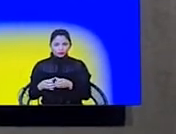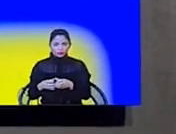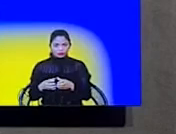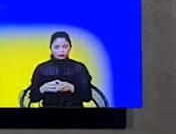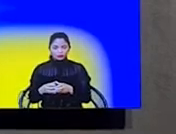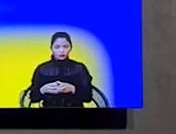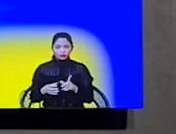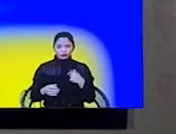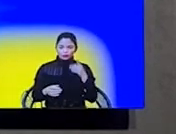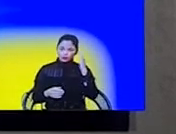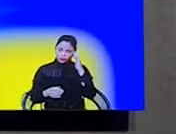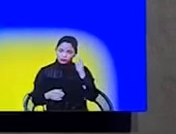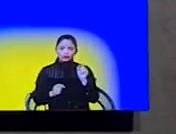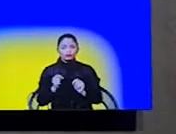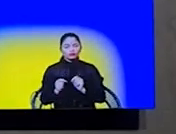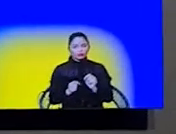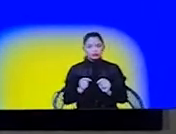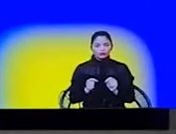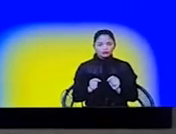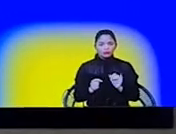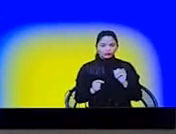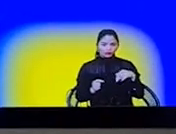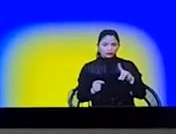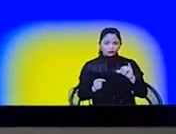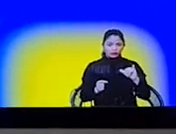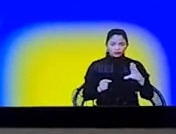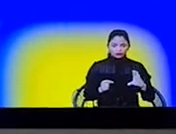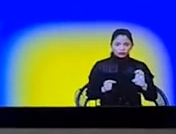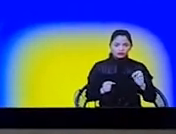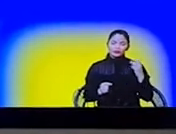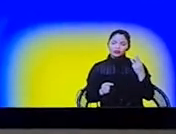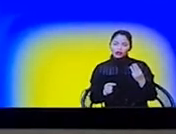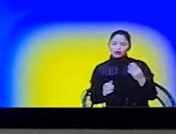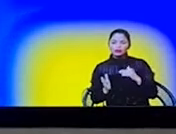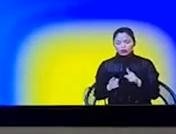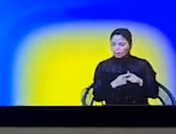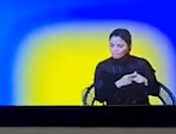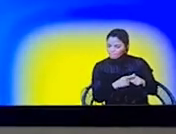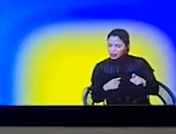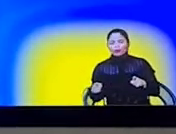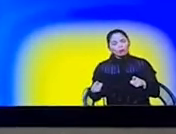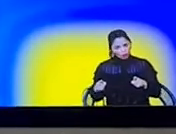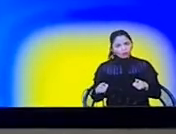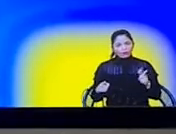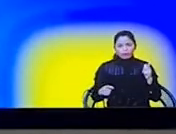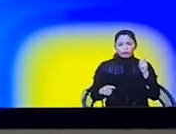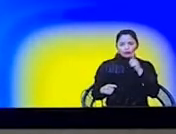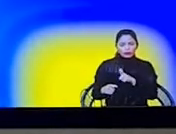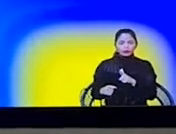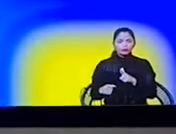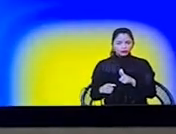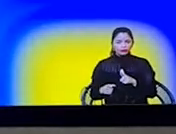gente entende que sellers que estão no índice 3 e 4 são sellers que estão em período de transição. Eles conseguem